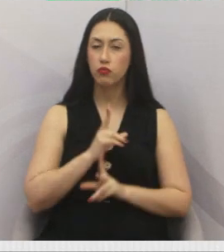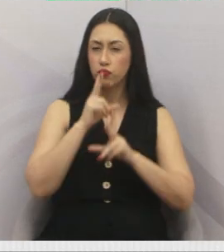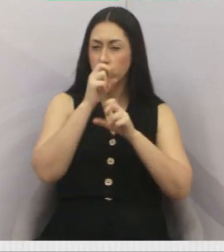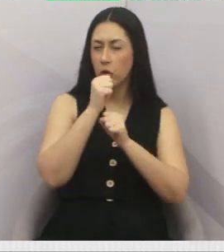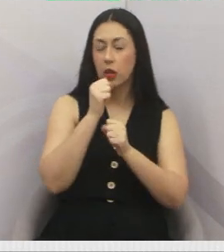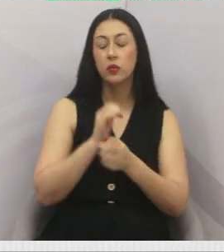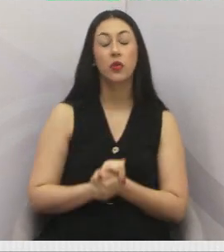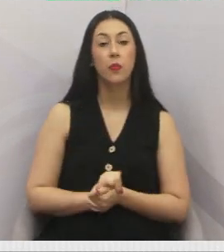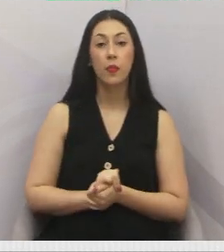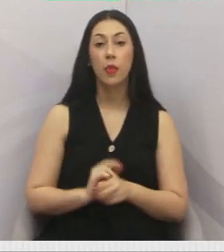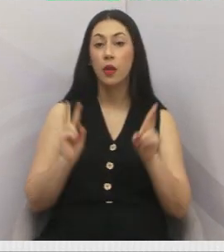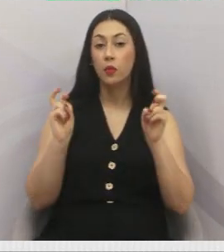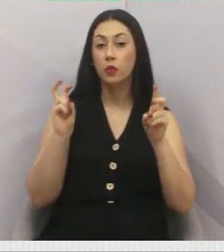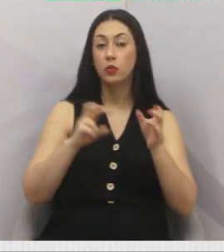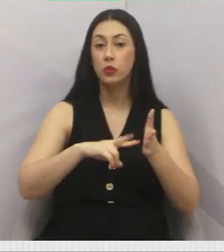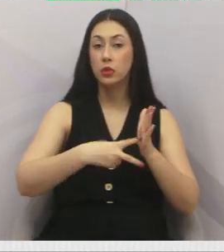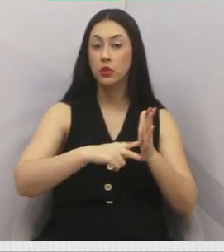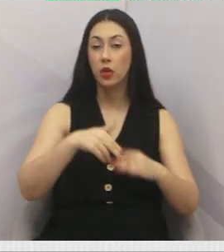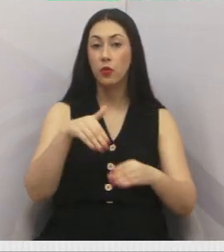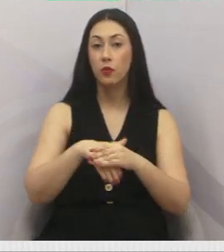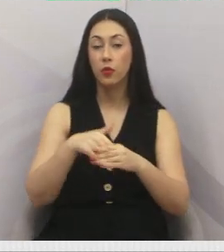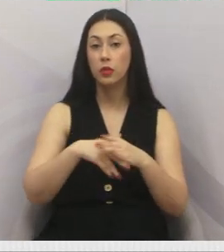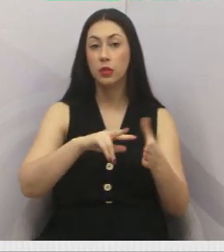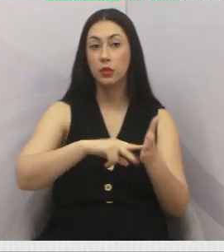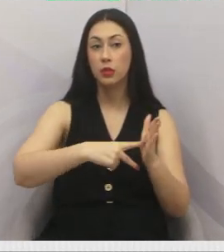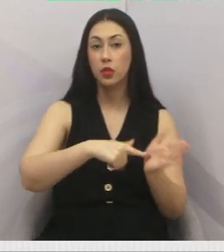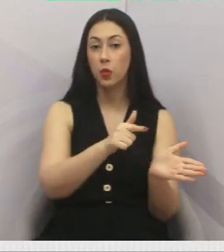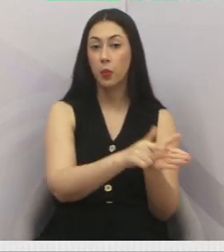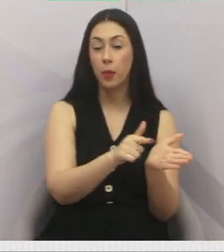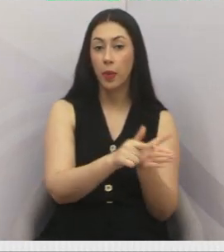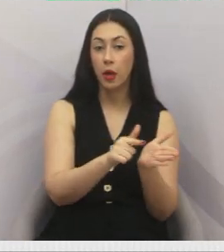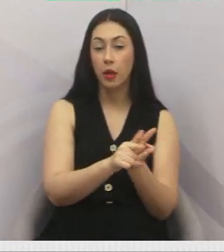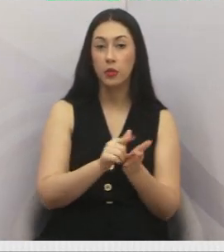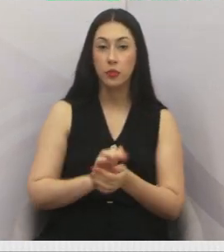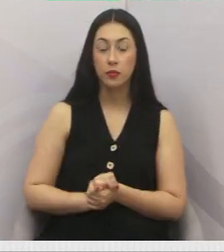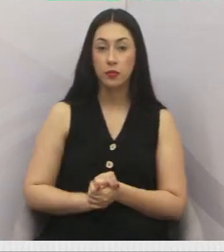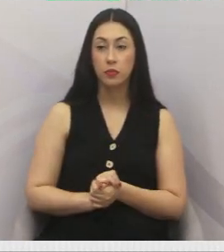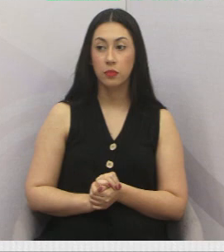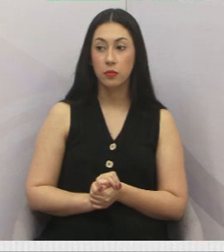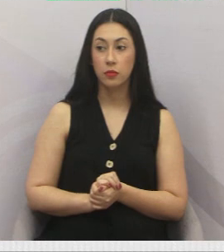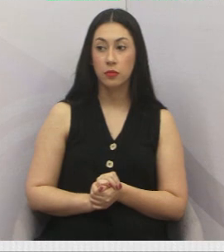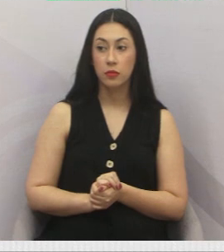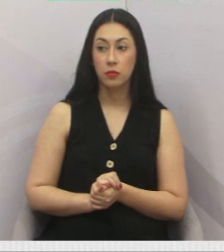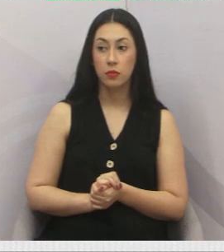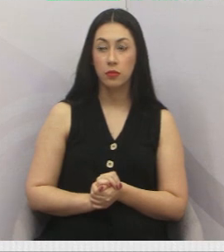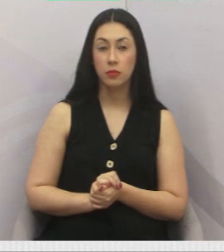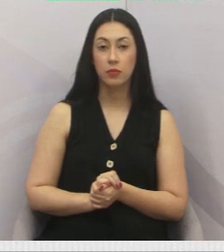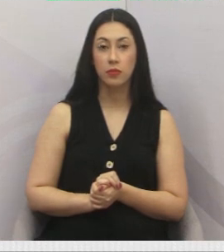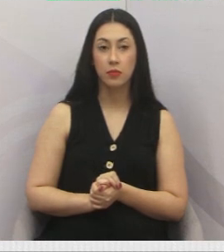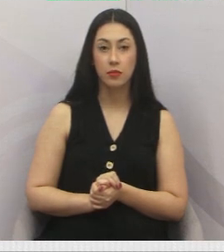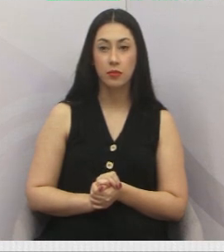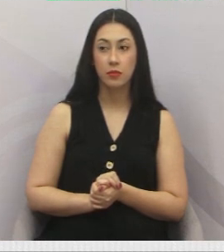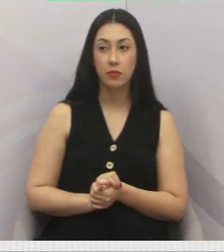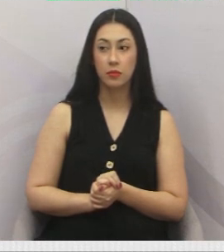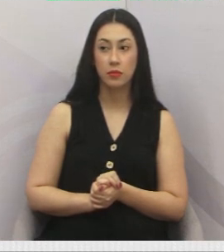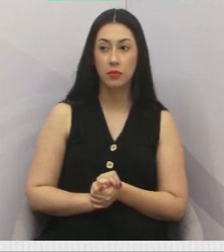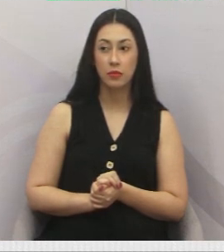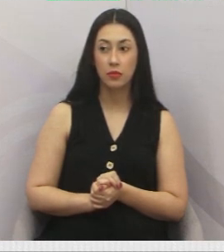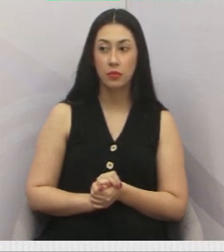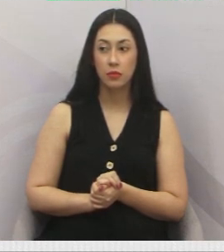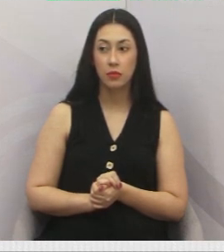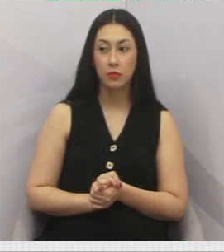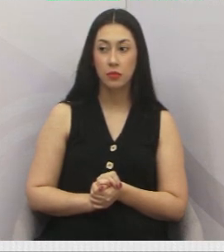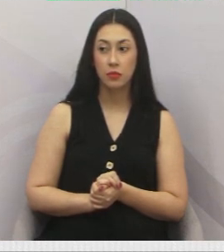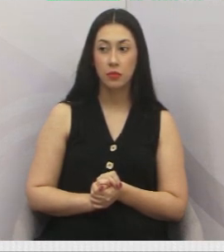Segmento Entidade Classe Sindical. Um voto para Sindicato dos Papeleiros. Segmento Empresas e ou Entidades Profissionais. Um voto para